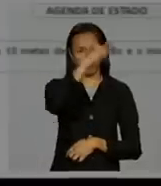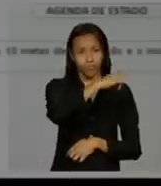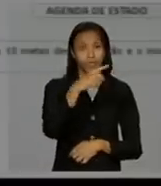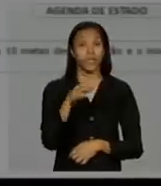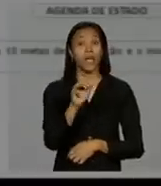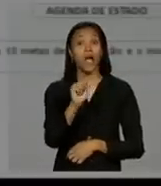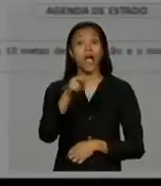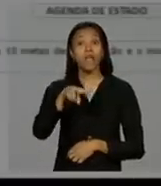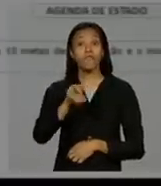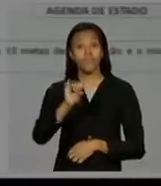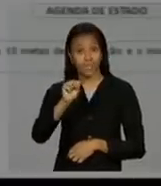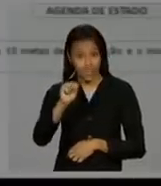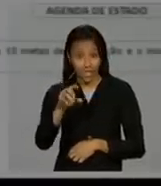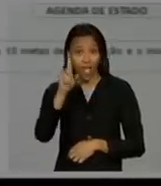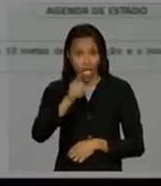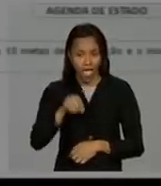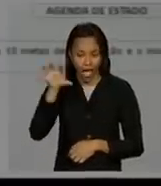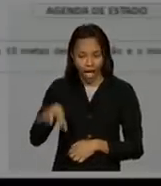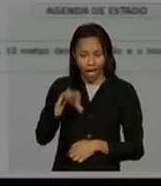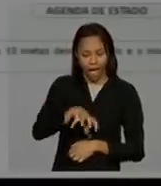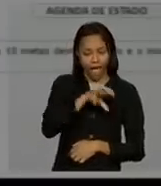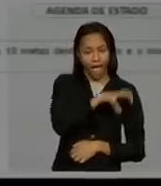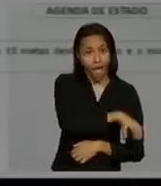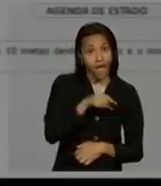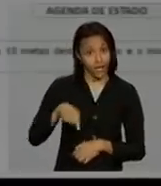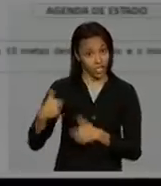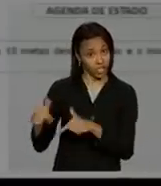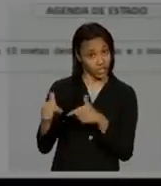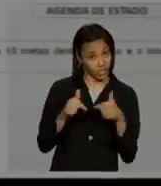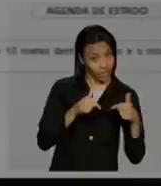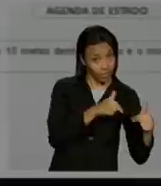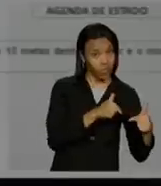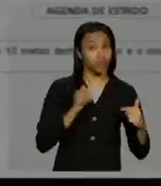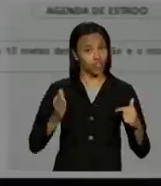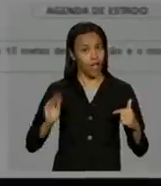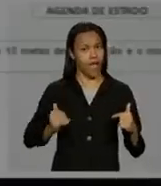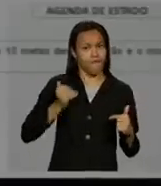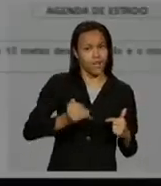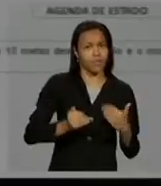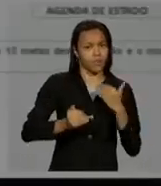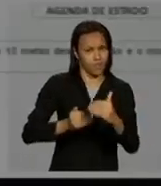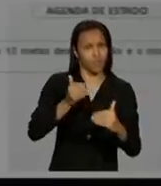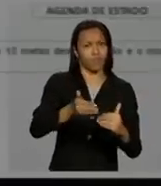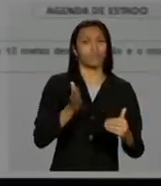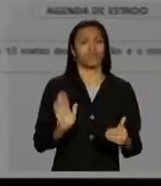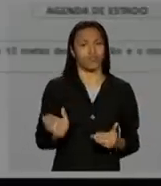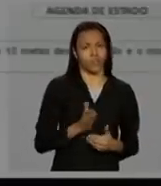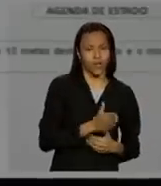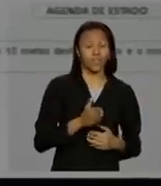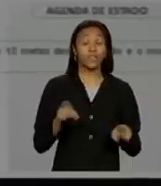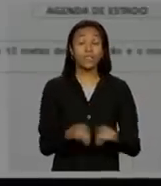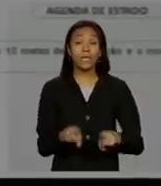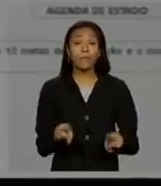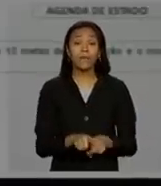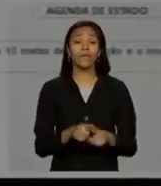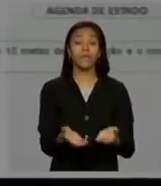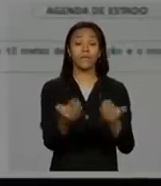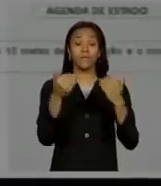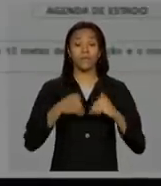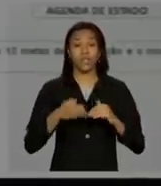Anvisa são áreas que estamos trabalhando algumas com mais avanço menos avanço né e da parte de